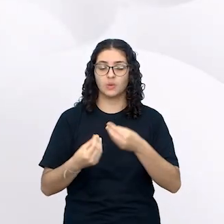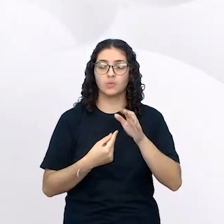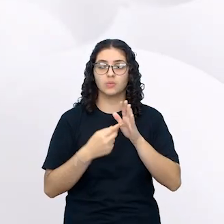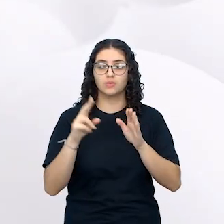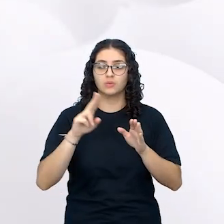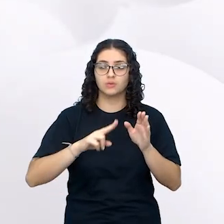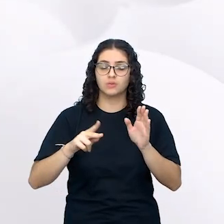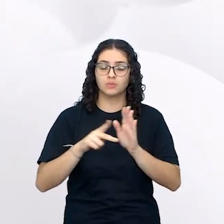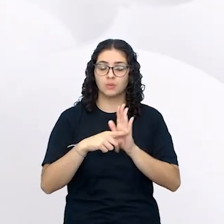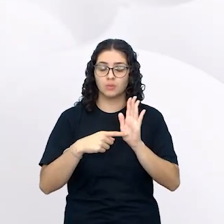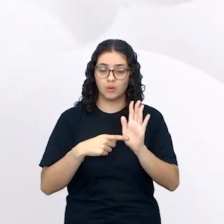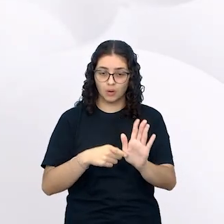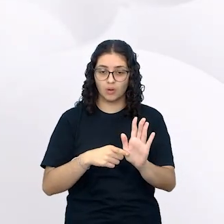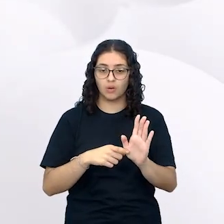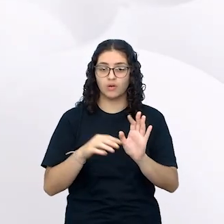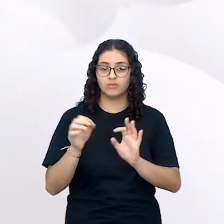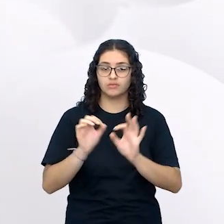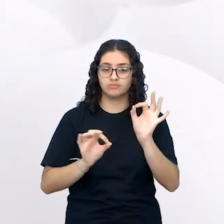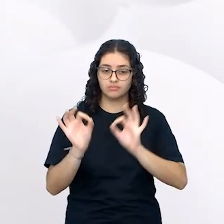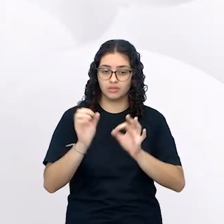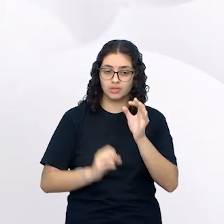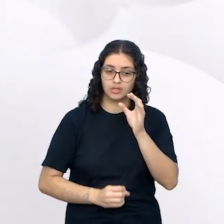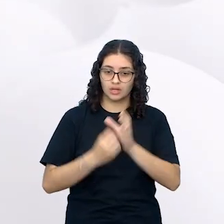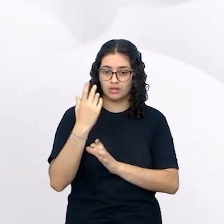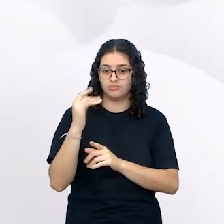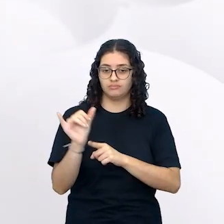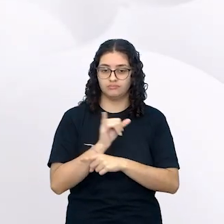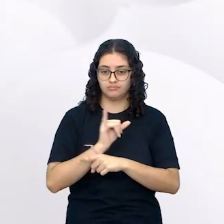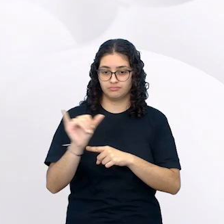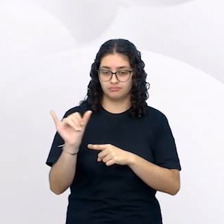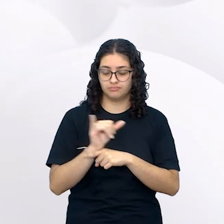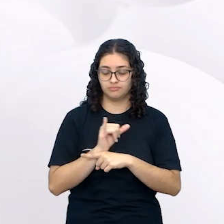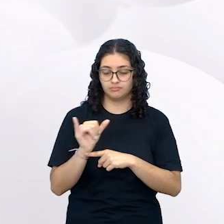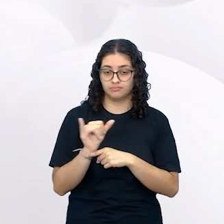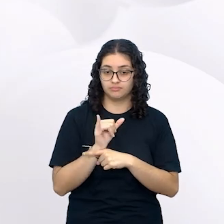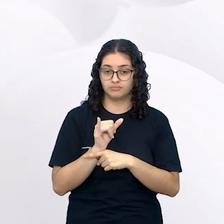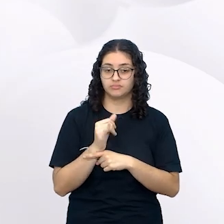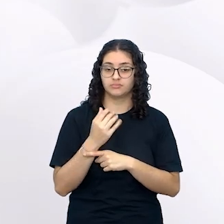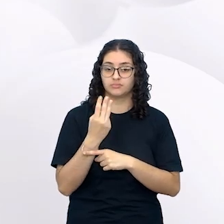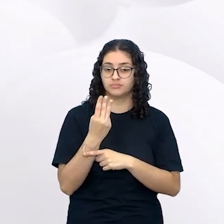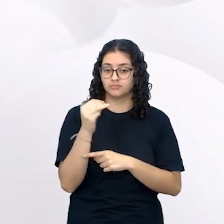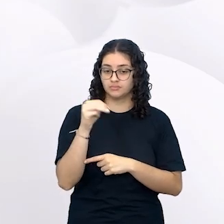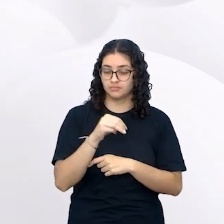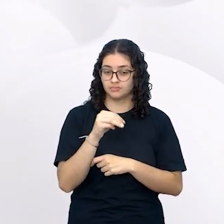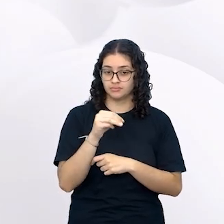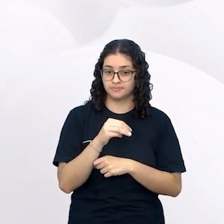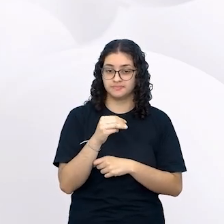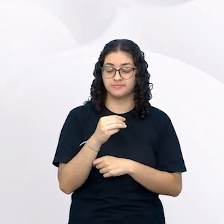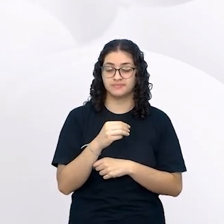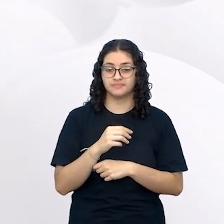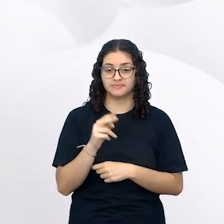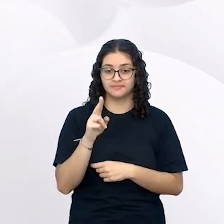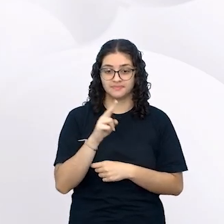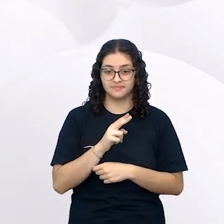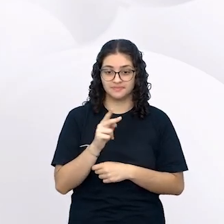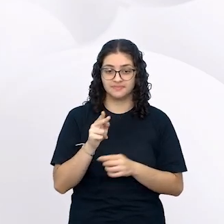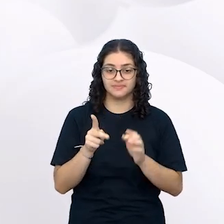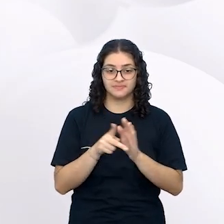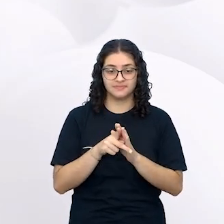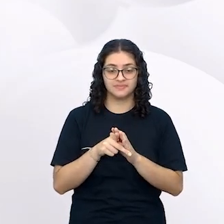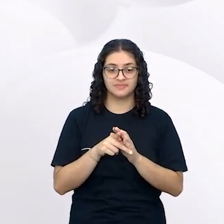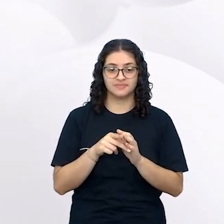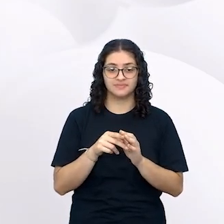indicadores de desempenho para criar estratégias, né? Vamos lá, mais 3 minutinhos, né? Utilizando aí os indicadores